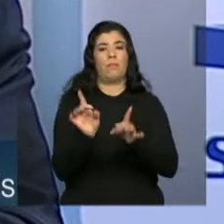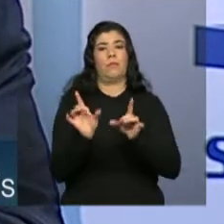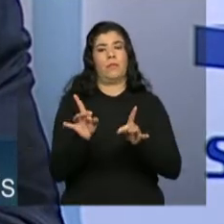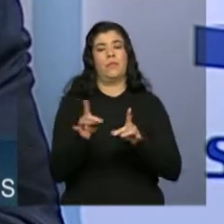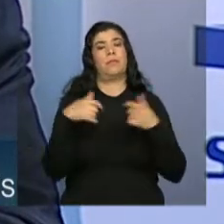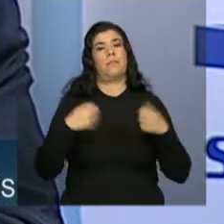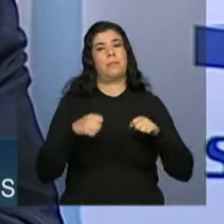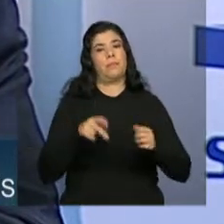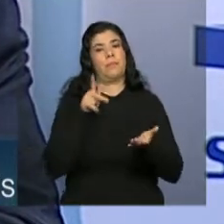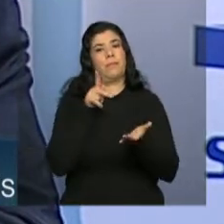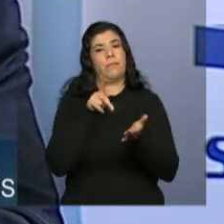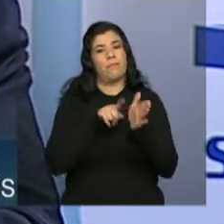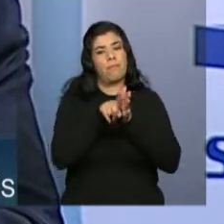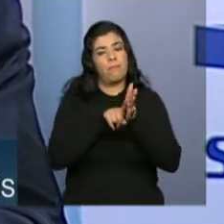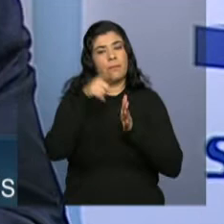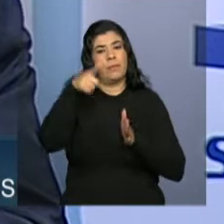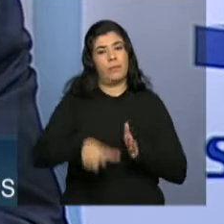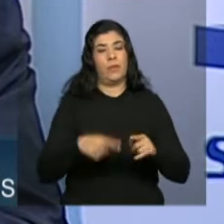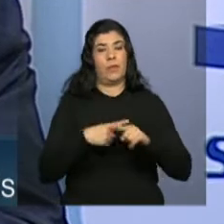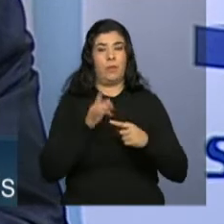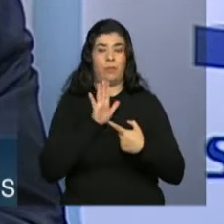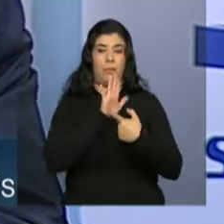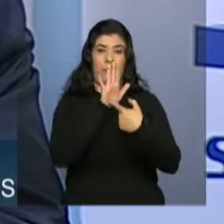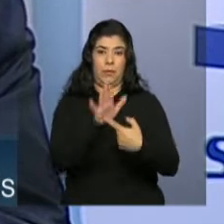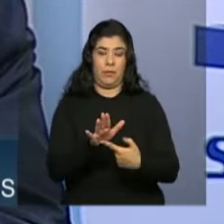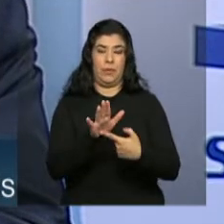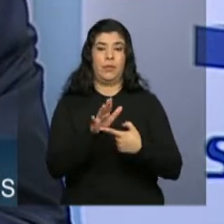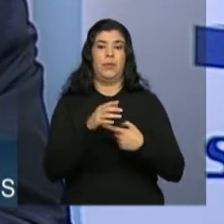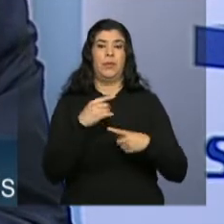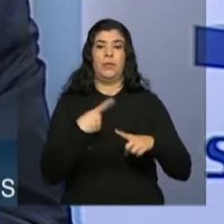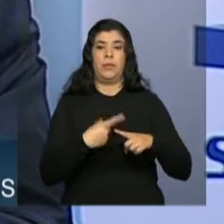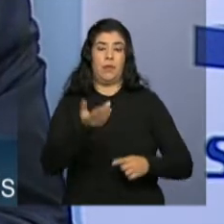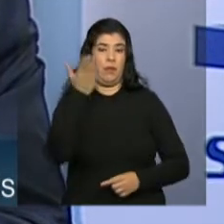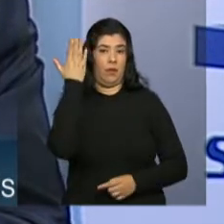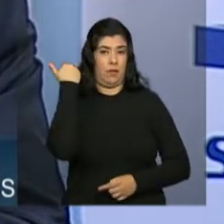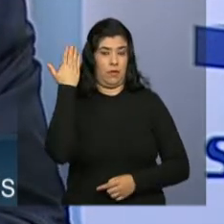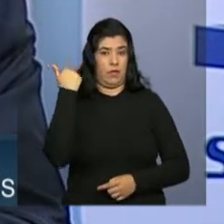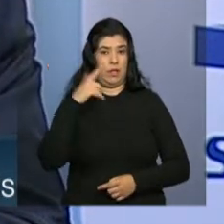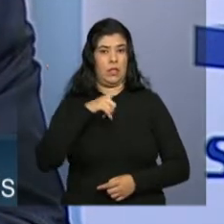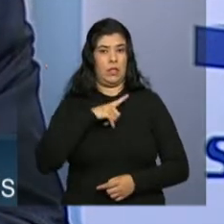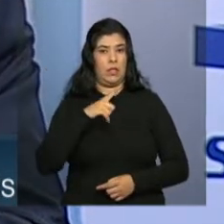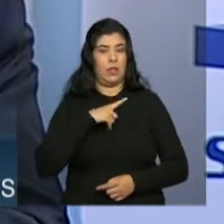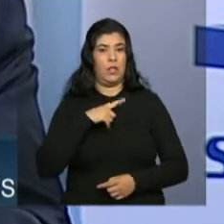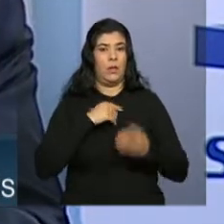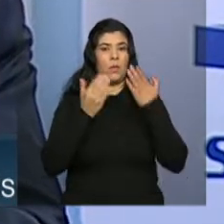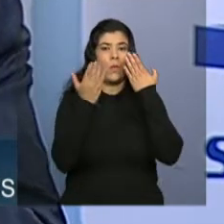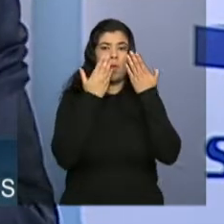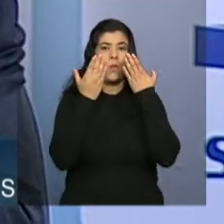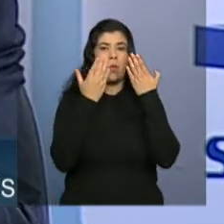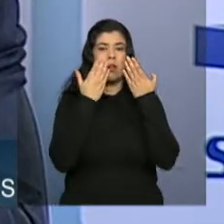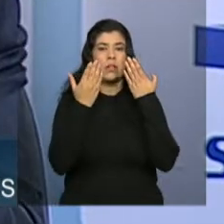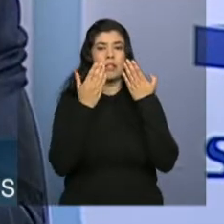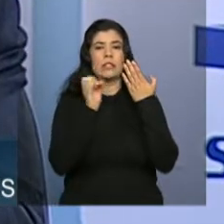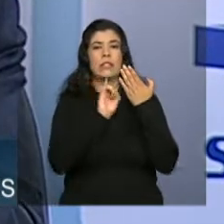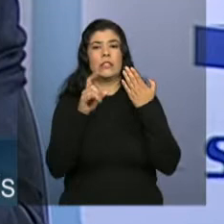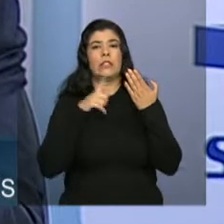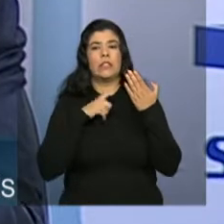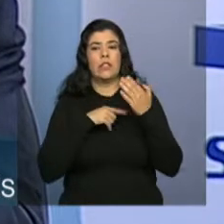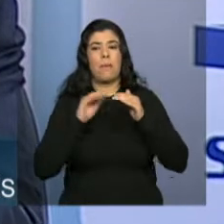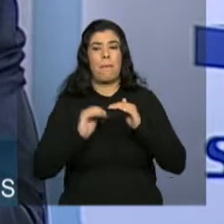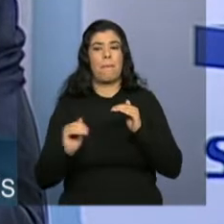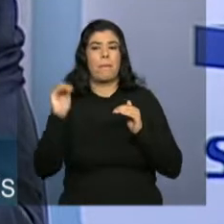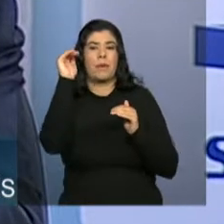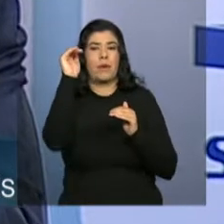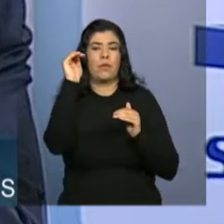precisava ser revisto a gente vai mostrar porque porque a gente estava utilizando uma maneira de me de me disse tinha mais